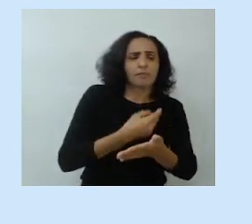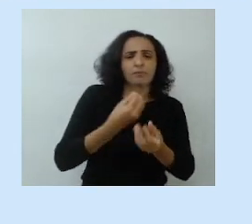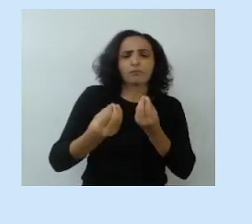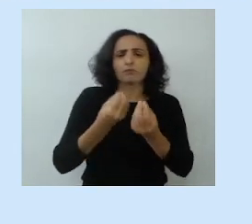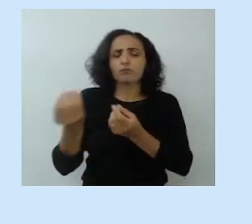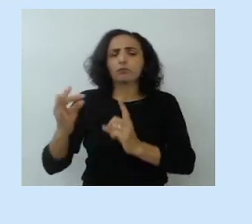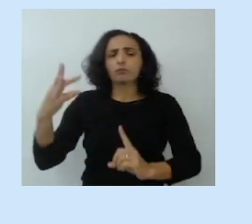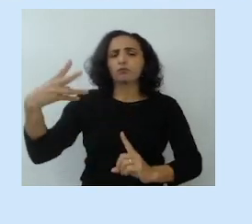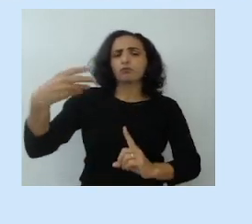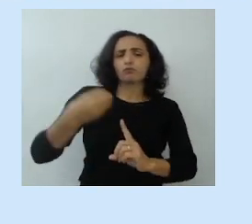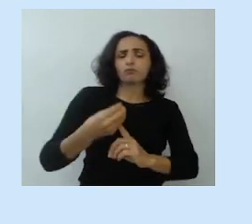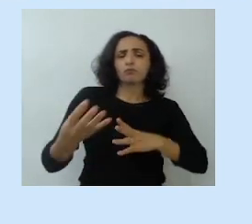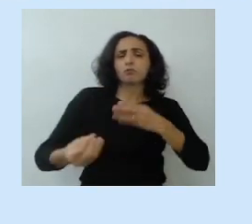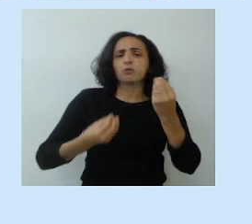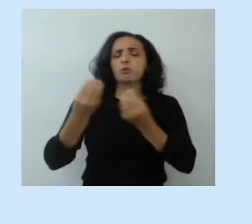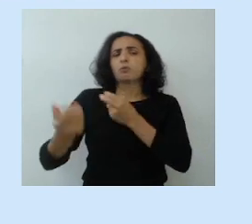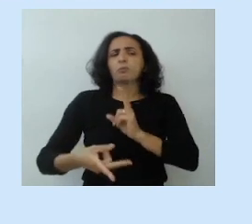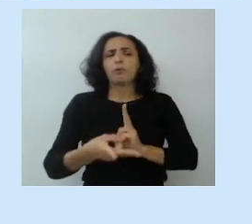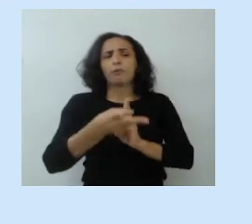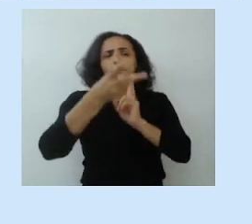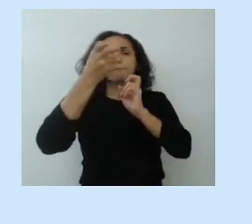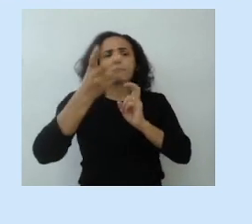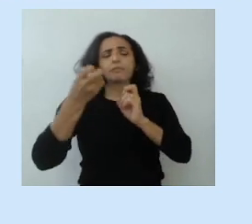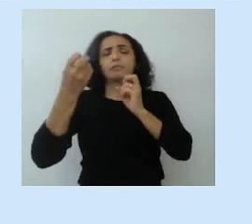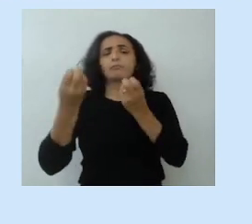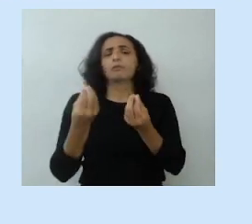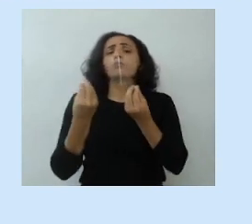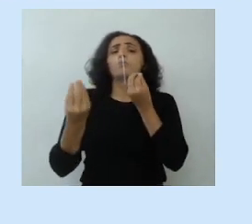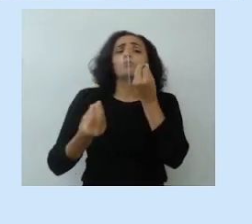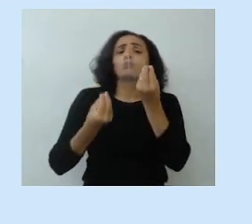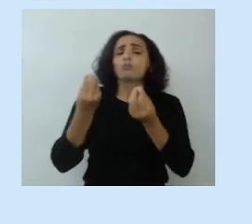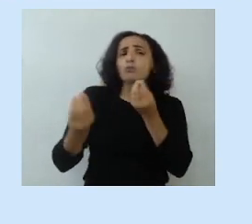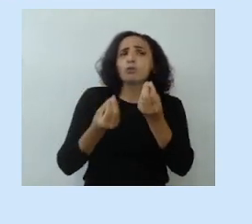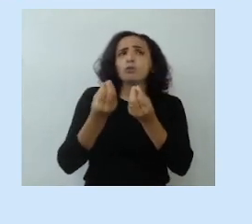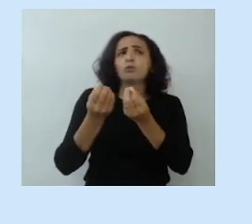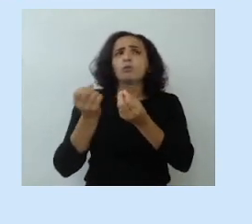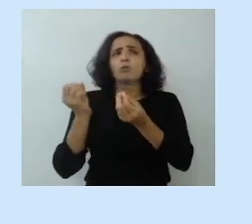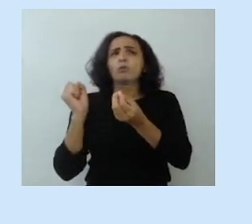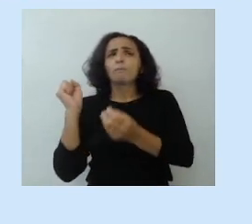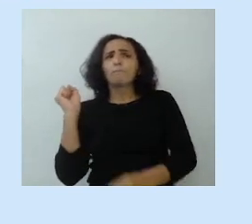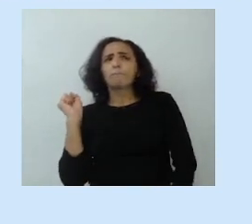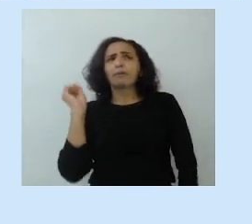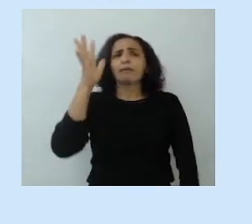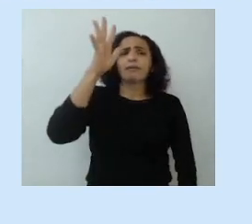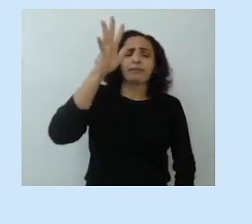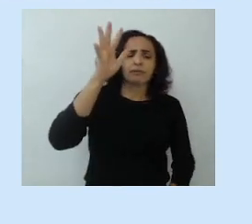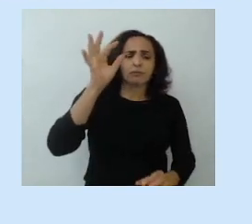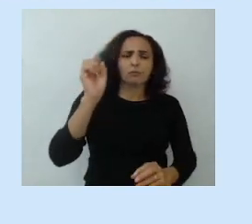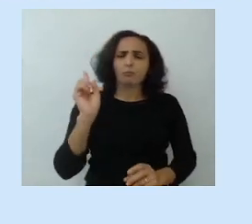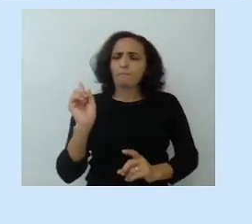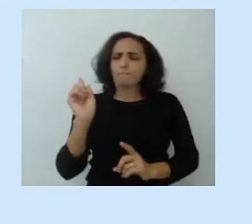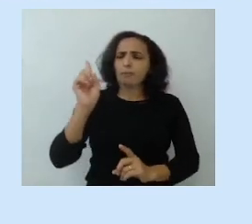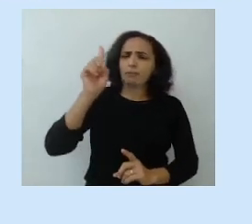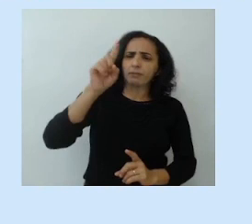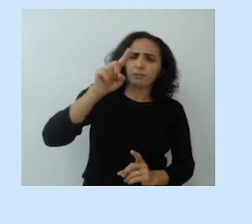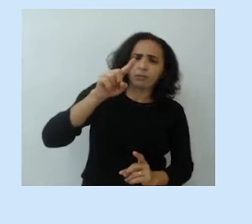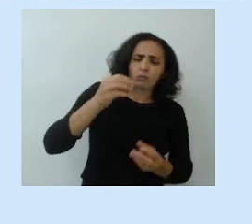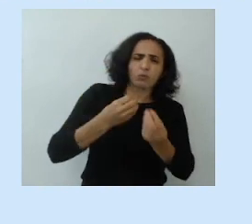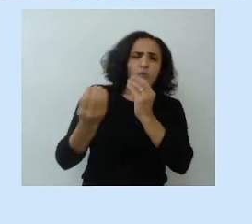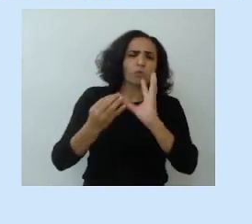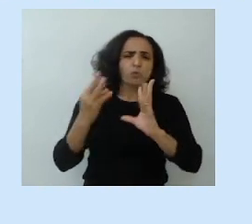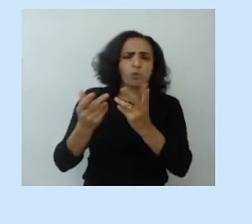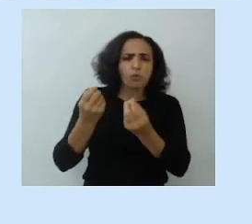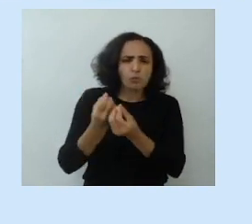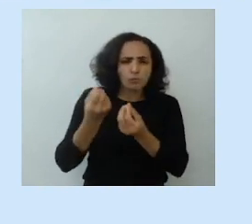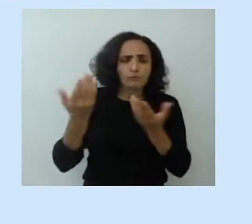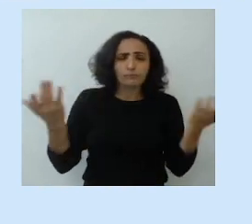de física é descobrir o alcance máximo. Qual é o ângulo que a bola deve formar com a horizontal para que ela tenha um